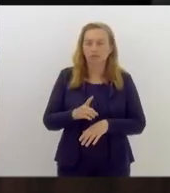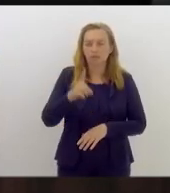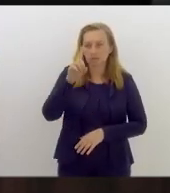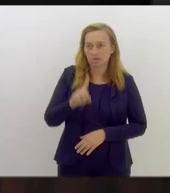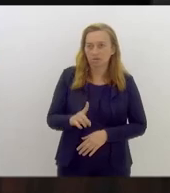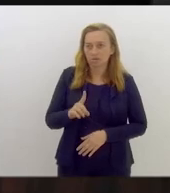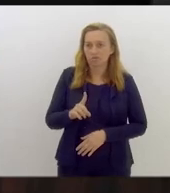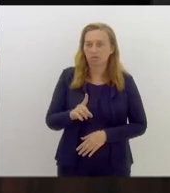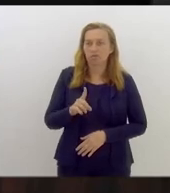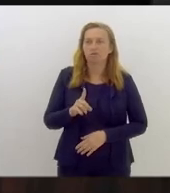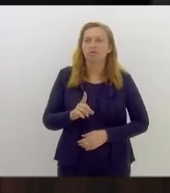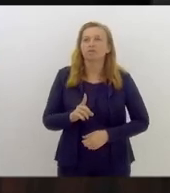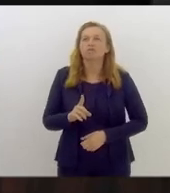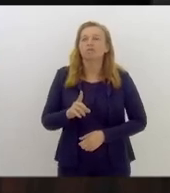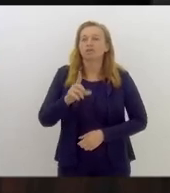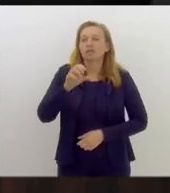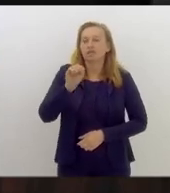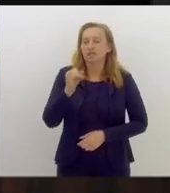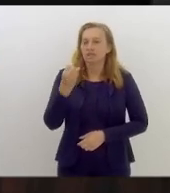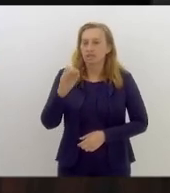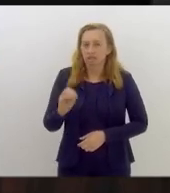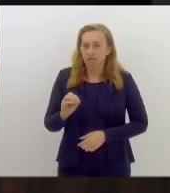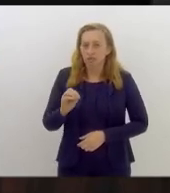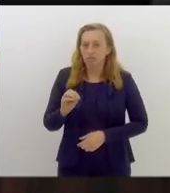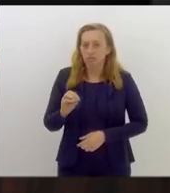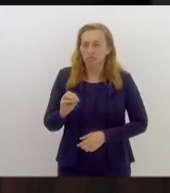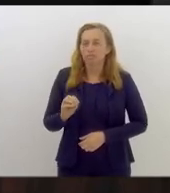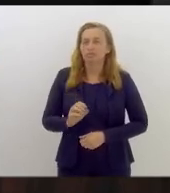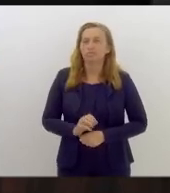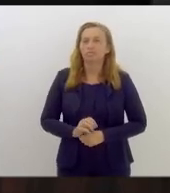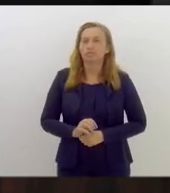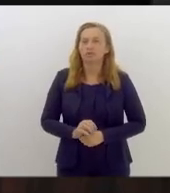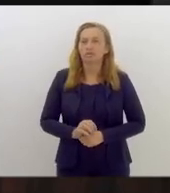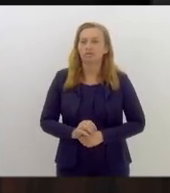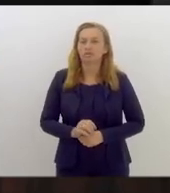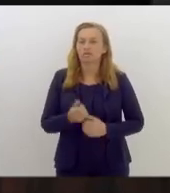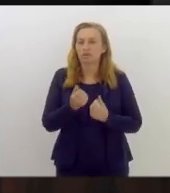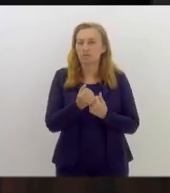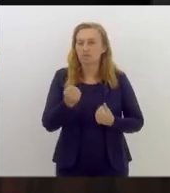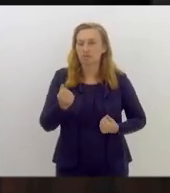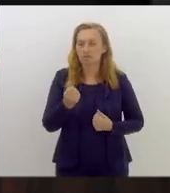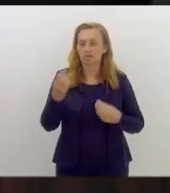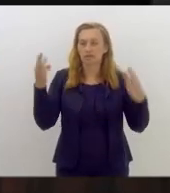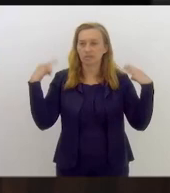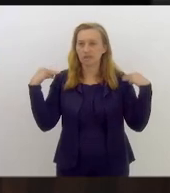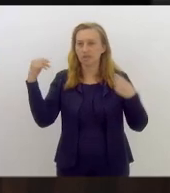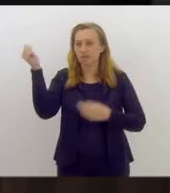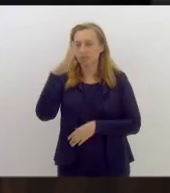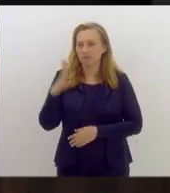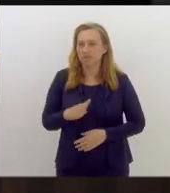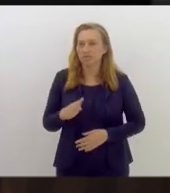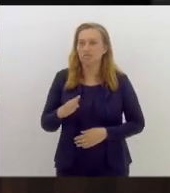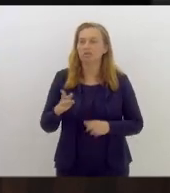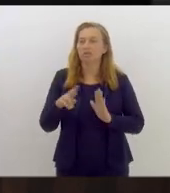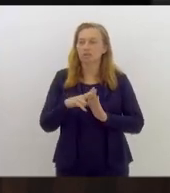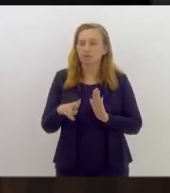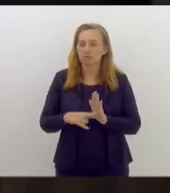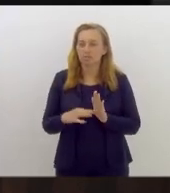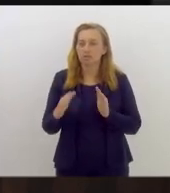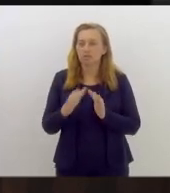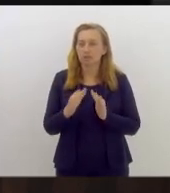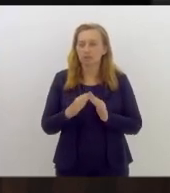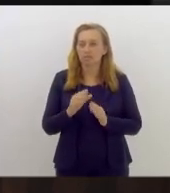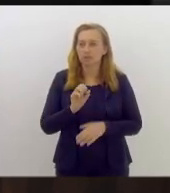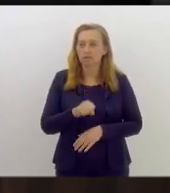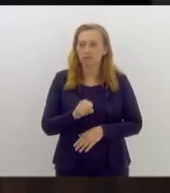Portos e Costas, senhor Sérgio Renato Berna Salgueirinho, vice-almirante da Marinha do Brasil. Parecer da Comissão de Normas Internas e